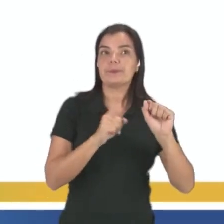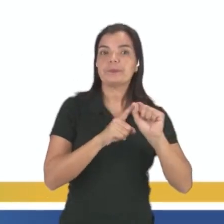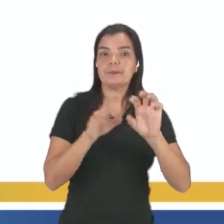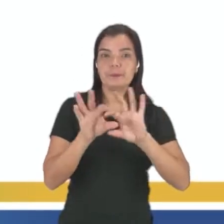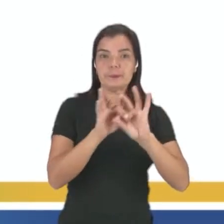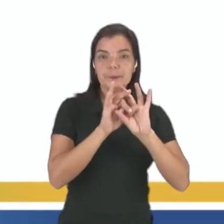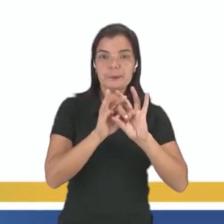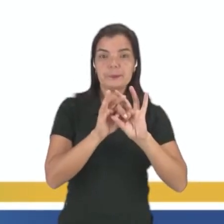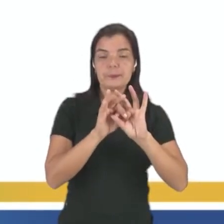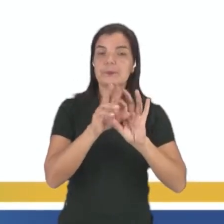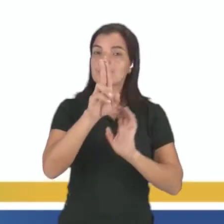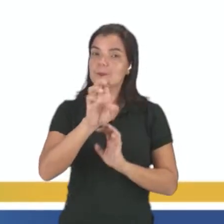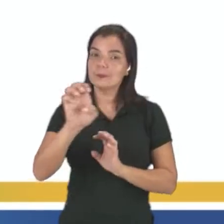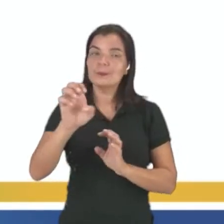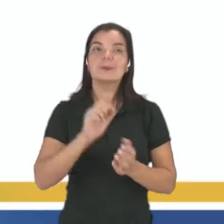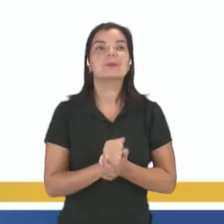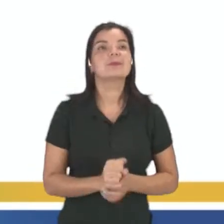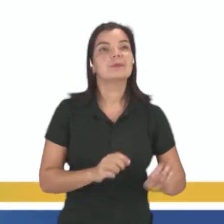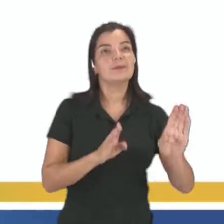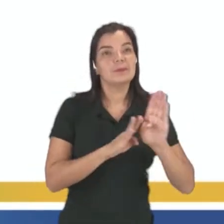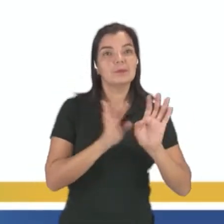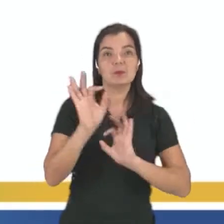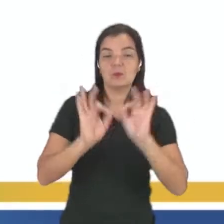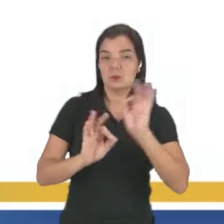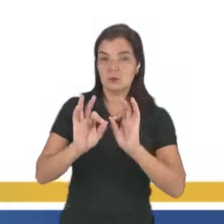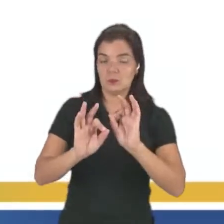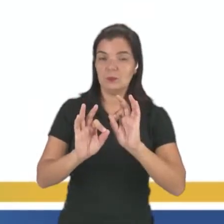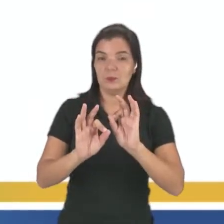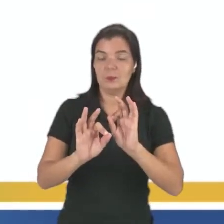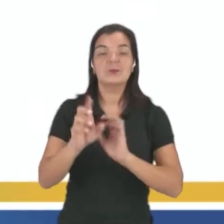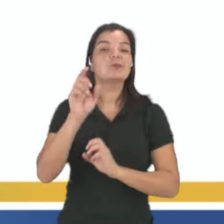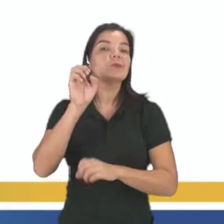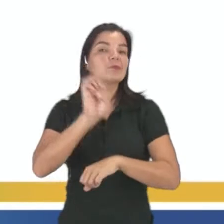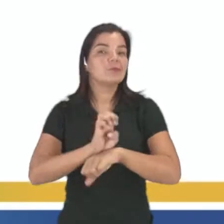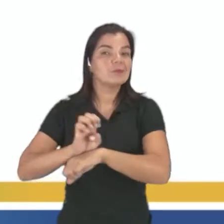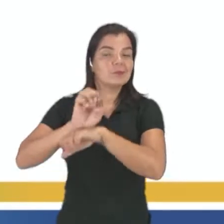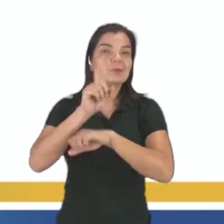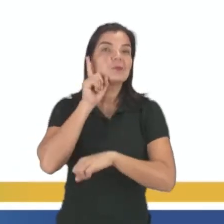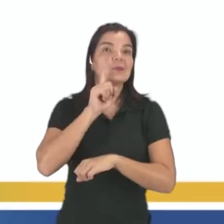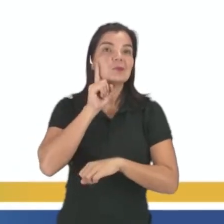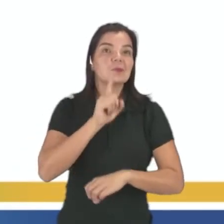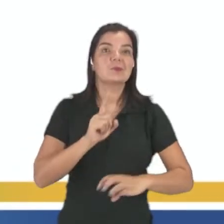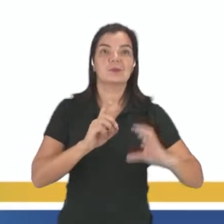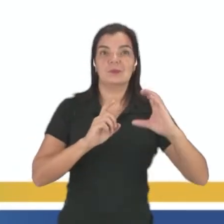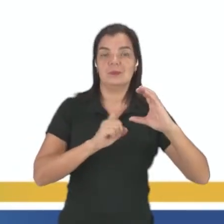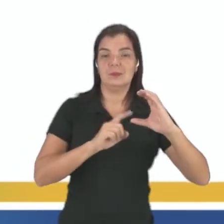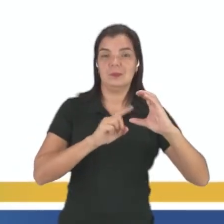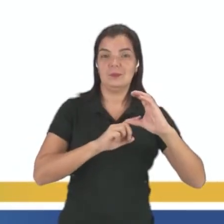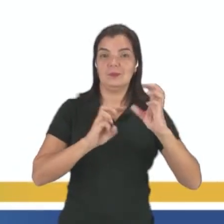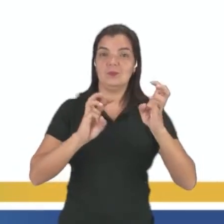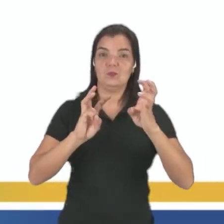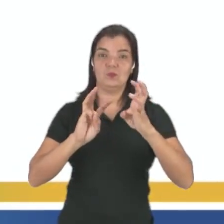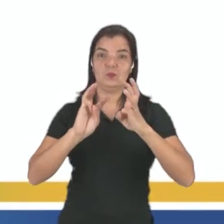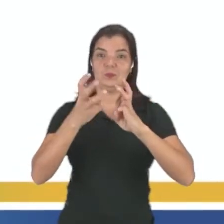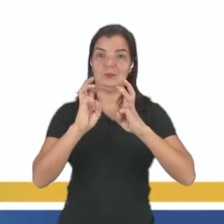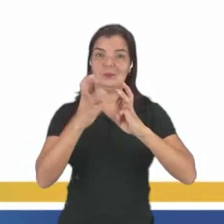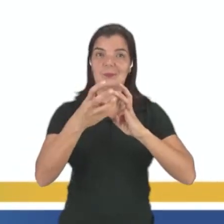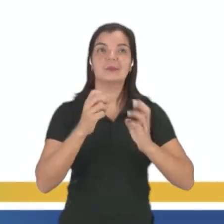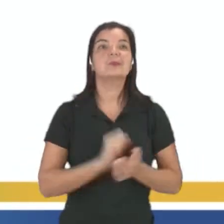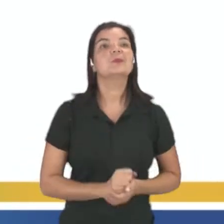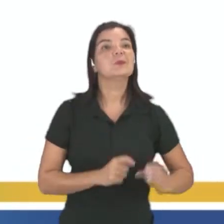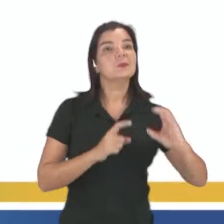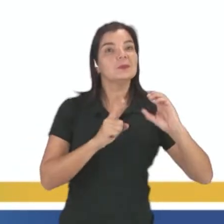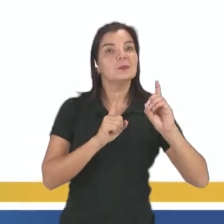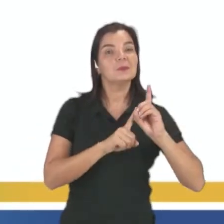União Europeia. Letra B, Organização dos Estados Americanos. Letra C, Mercado Comum do Sul.